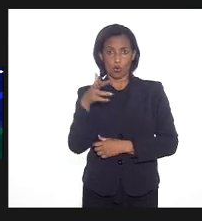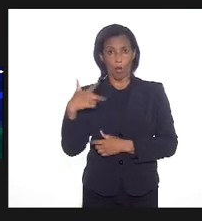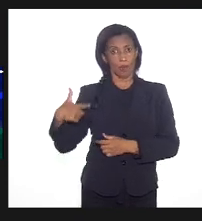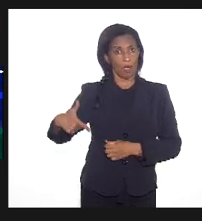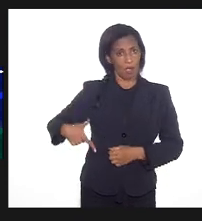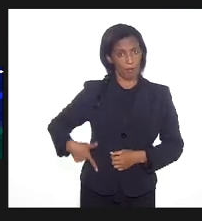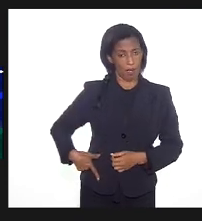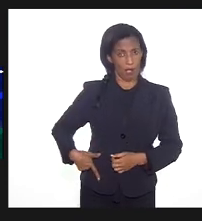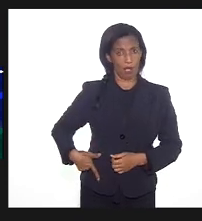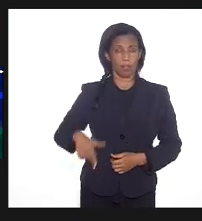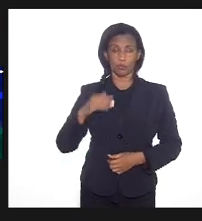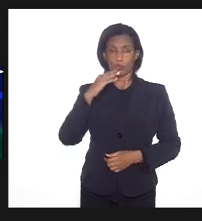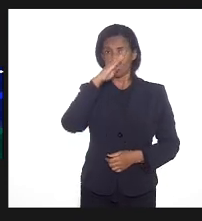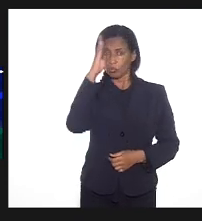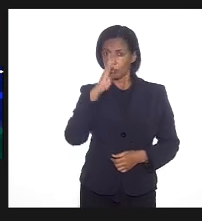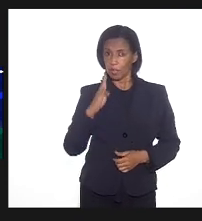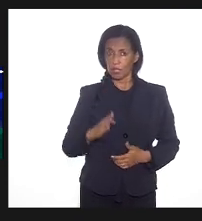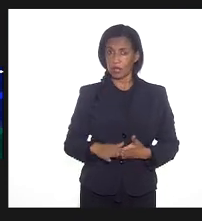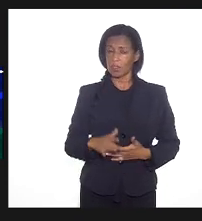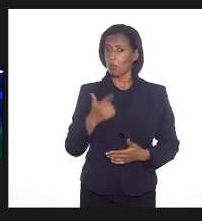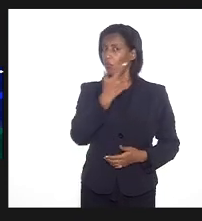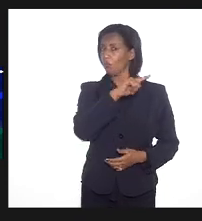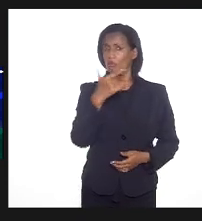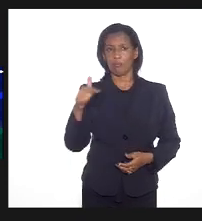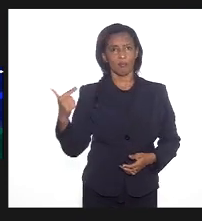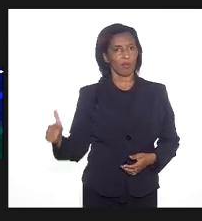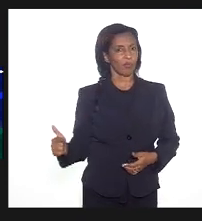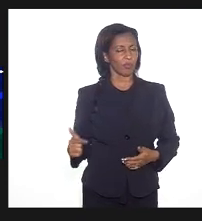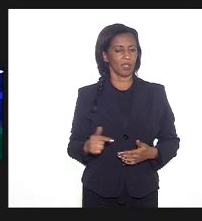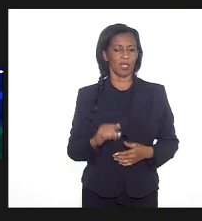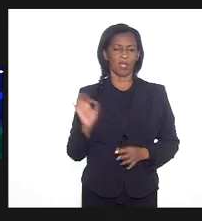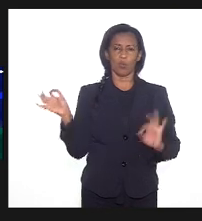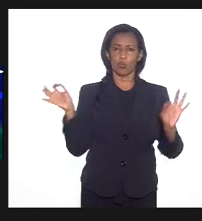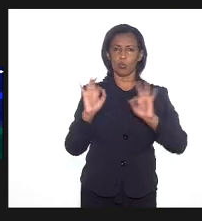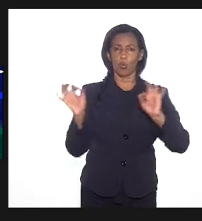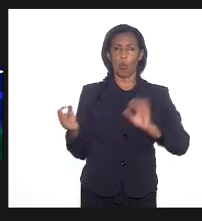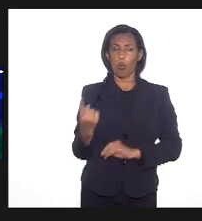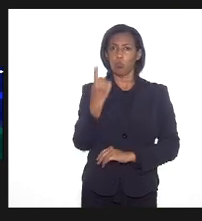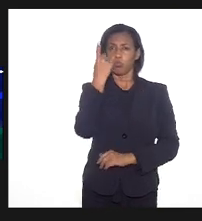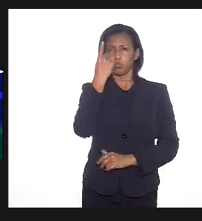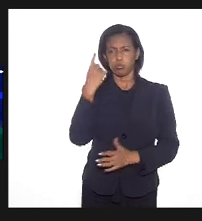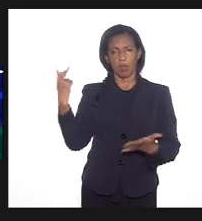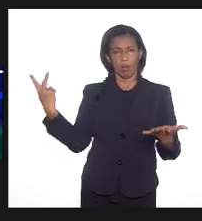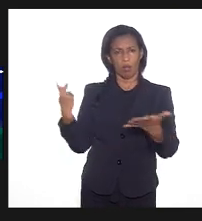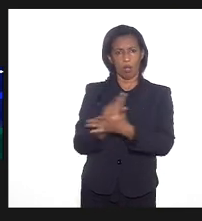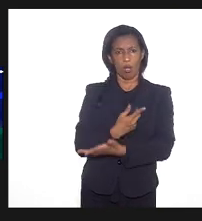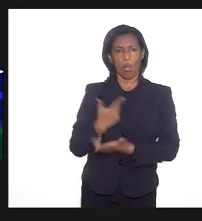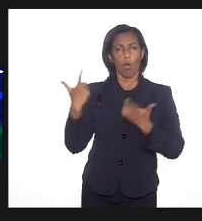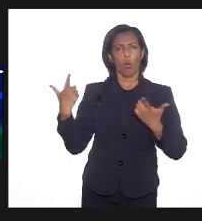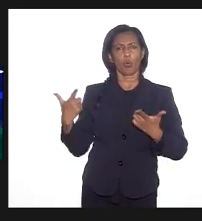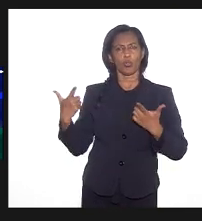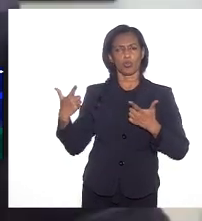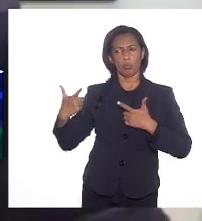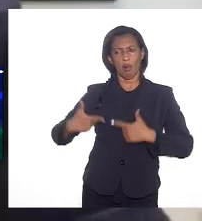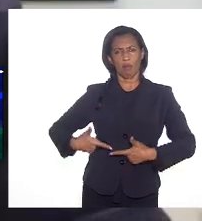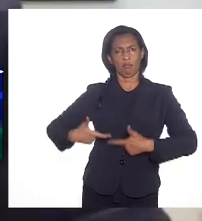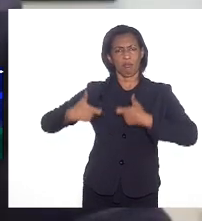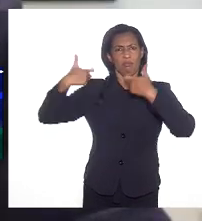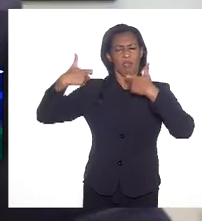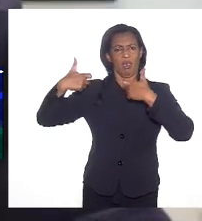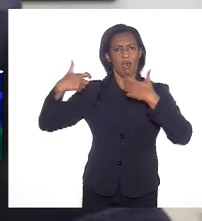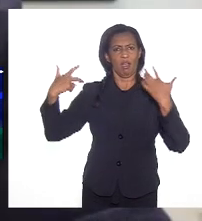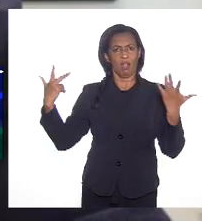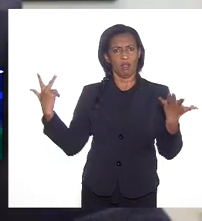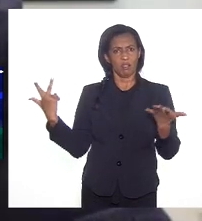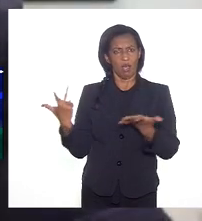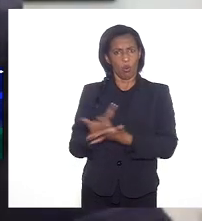armadas no Brasil. Não há sequer um episódio onde um conflito urbano tenha